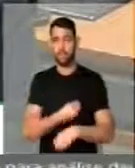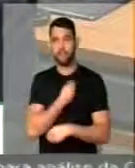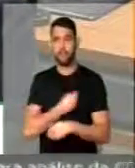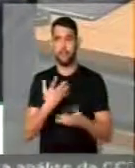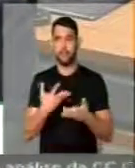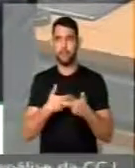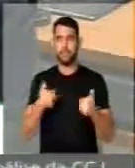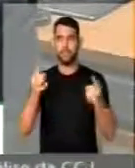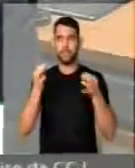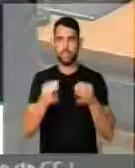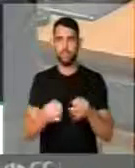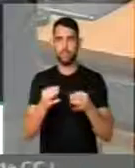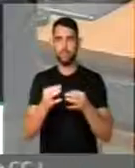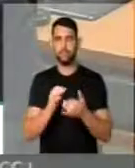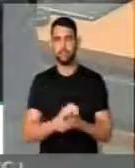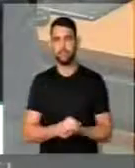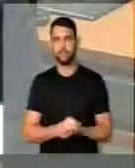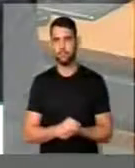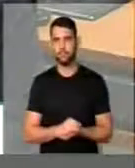vida mais digna e melhor.